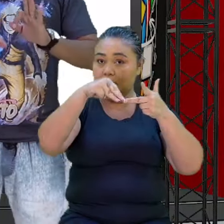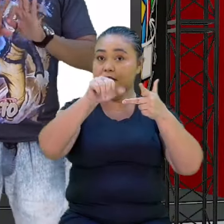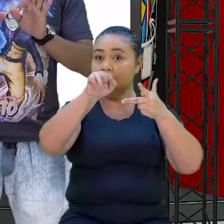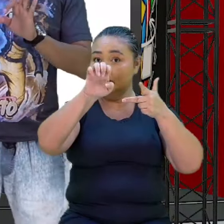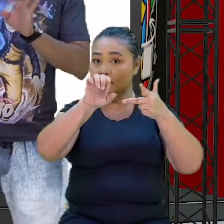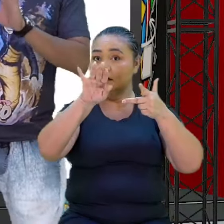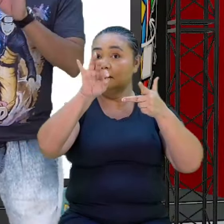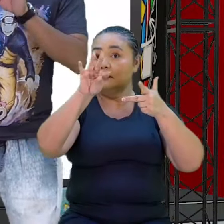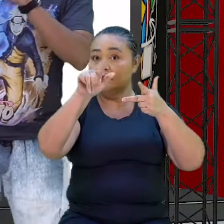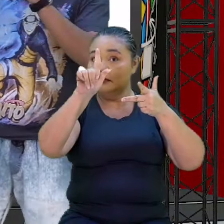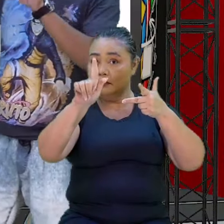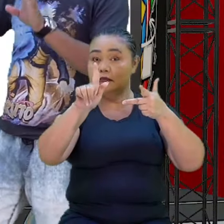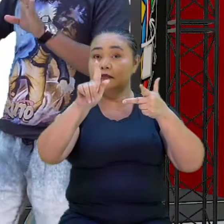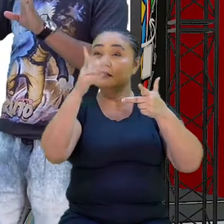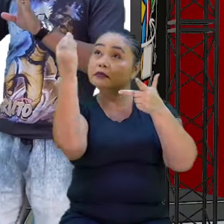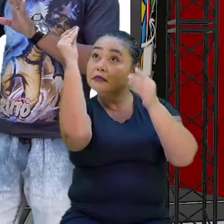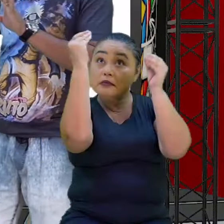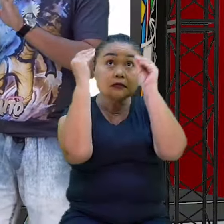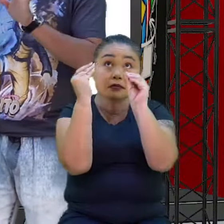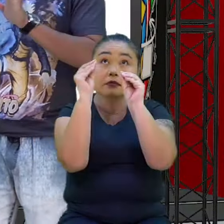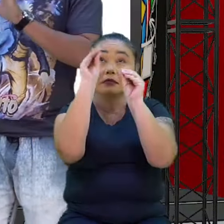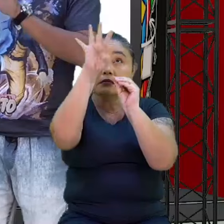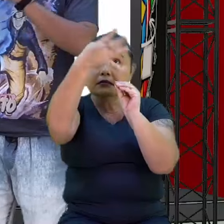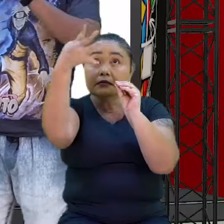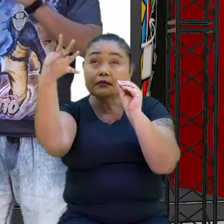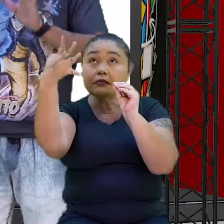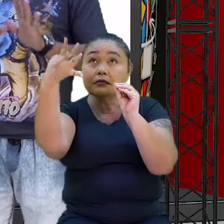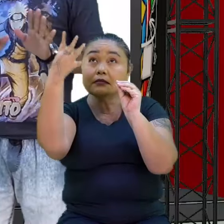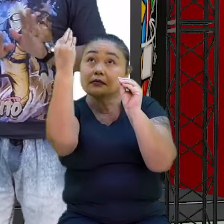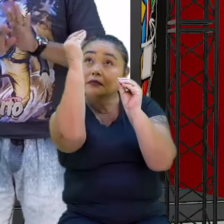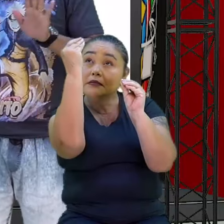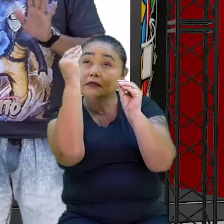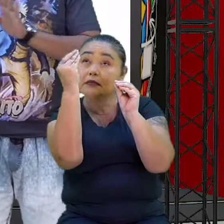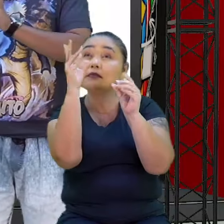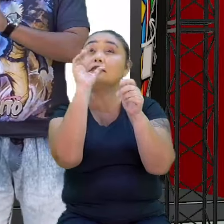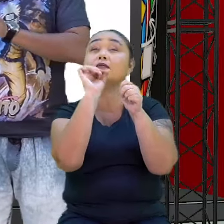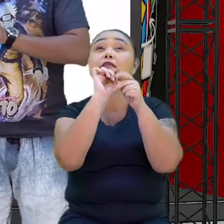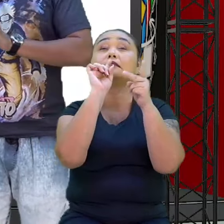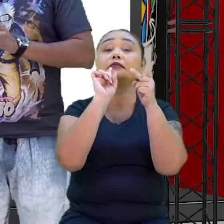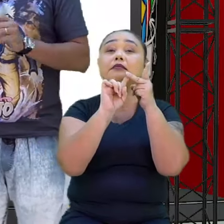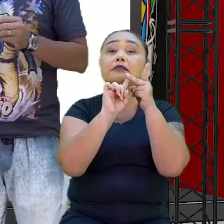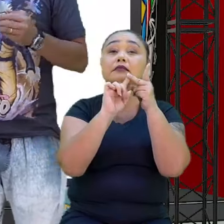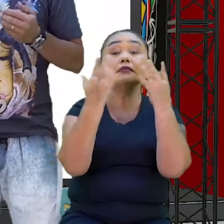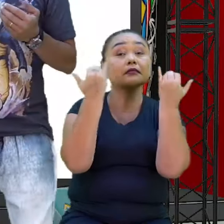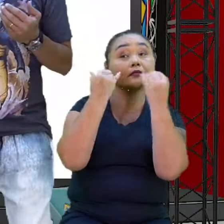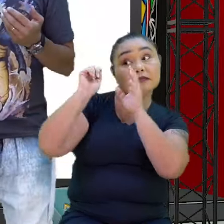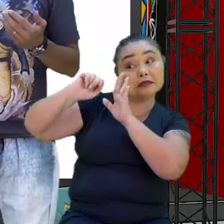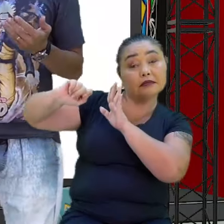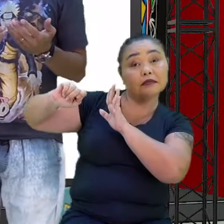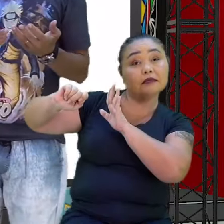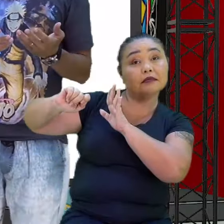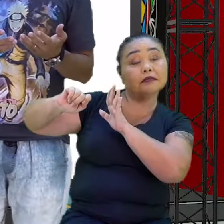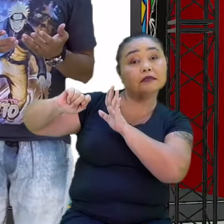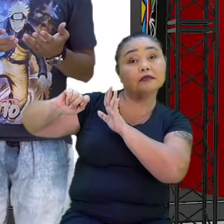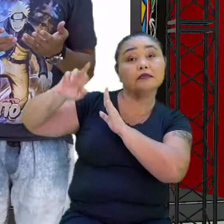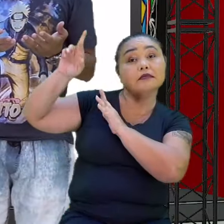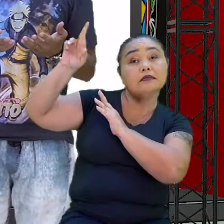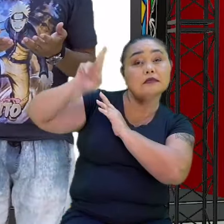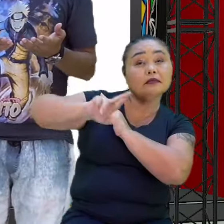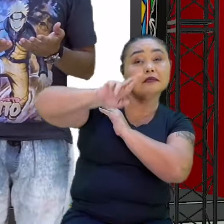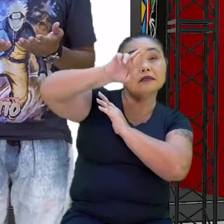tangente só coloca as três lá né coloca seno Ceno tangente e as informações do lado as relações